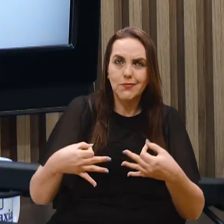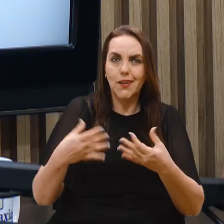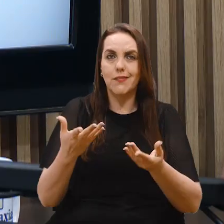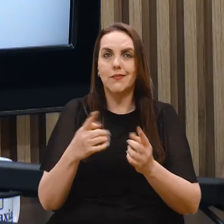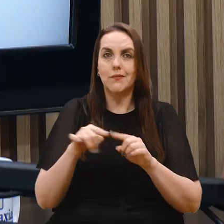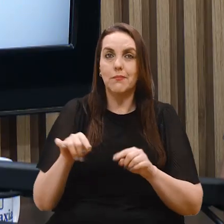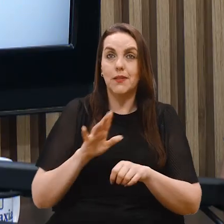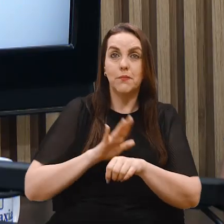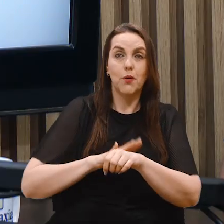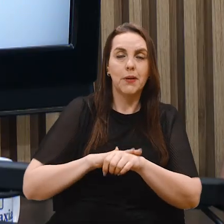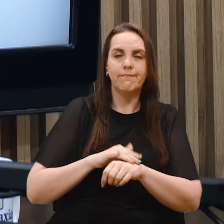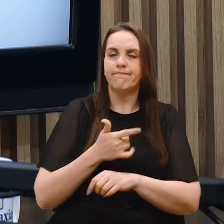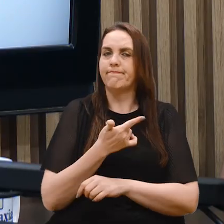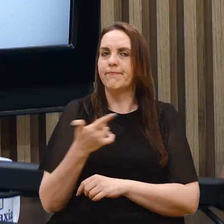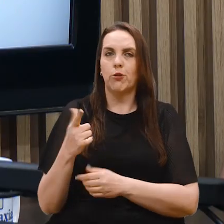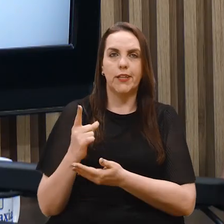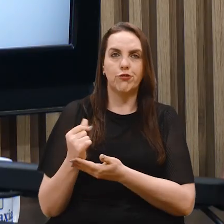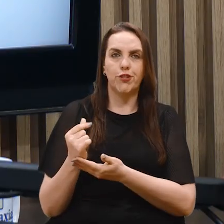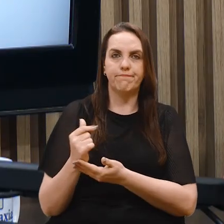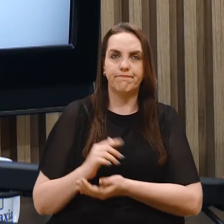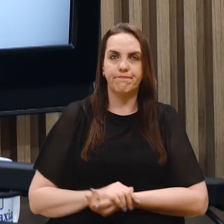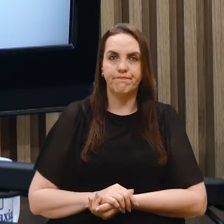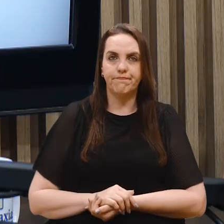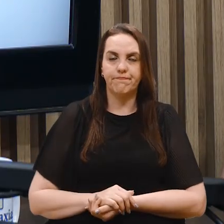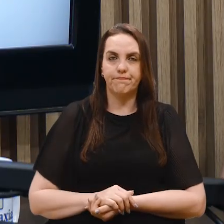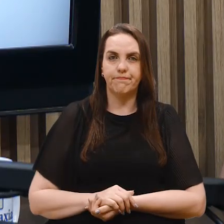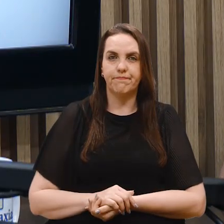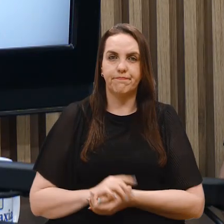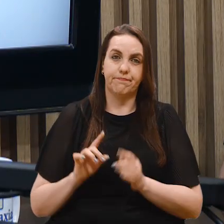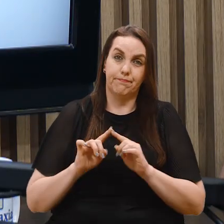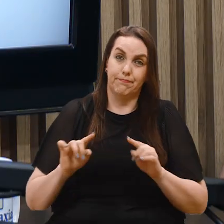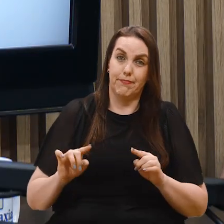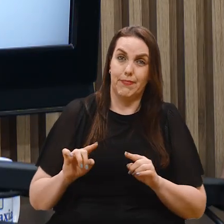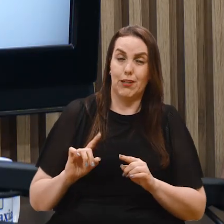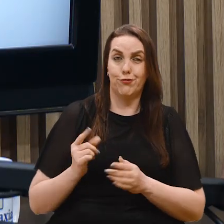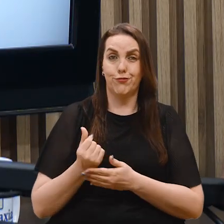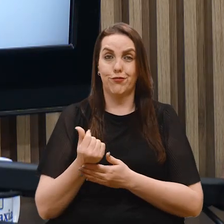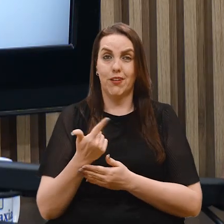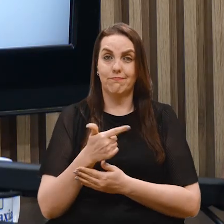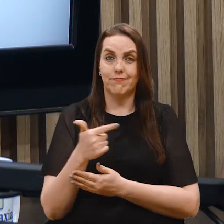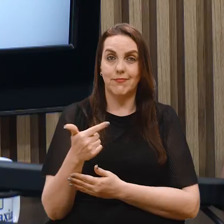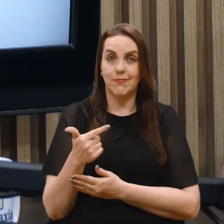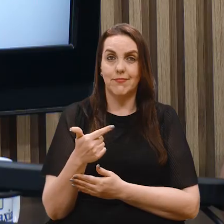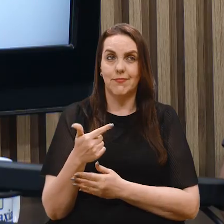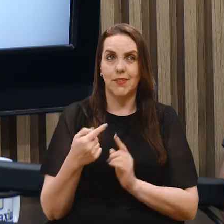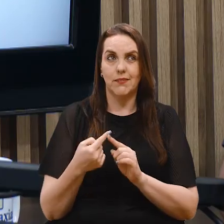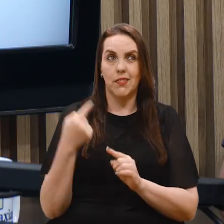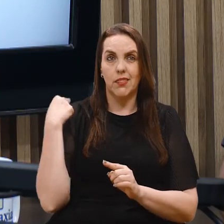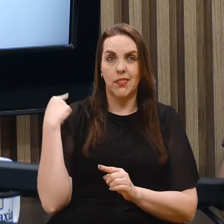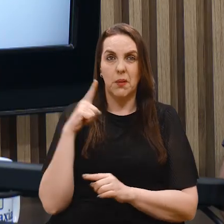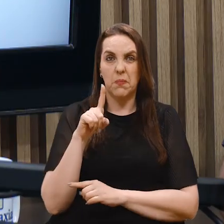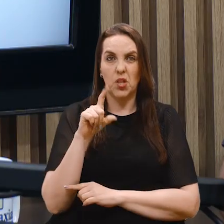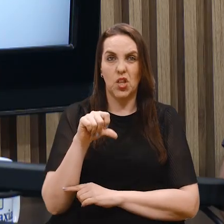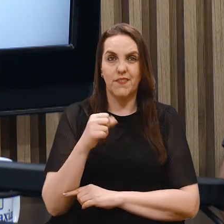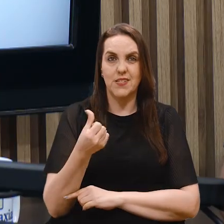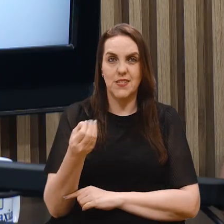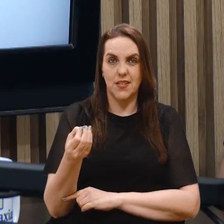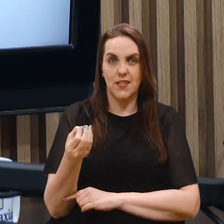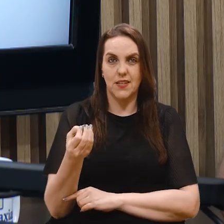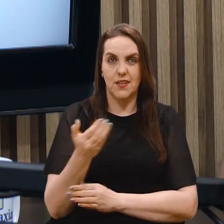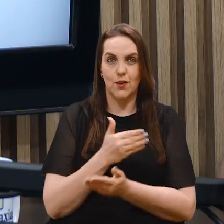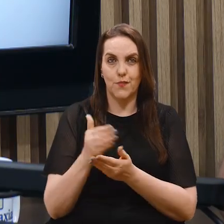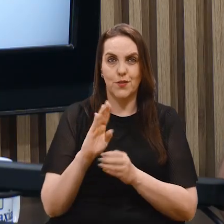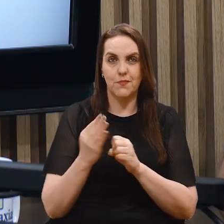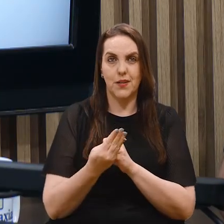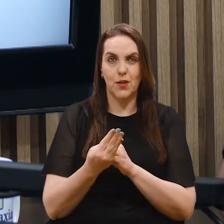na parte do não temos verba. Só que não temos verba desde 1960, quando começou o bairro.